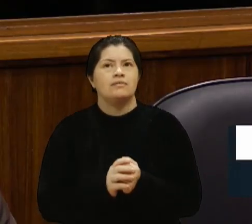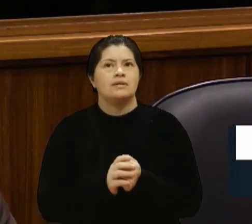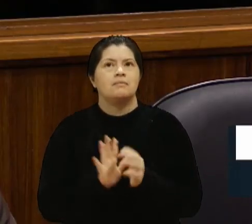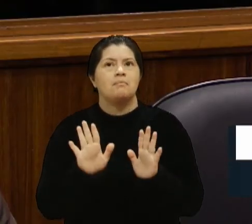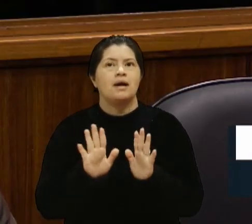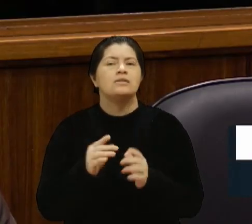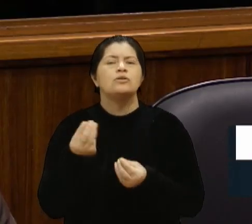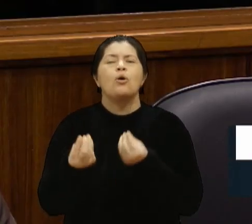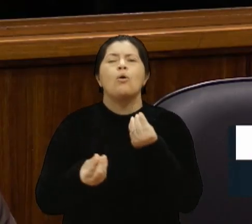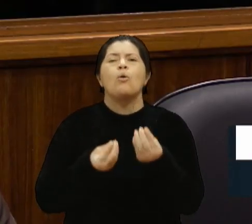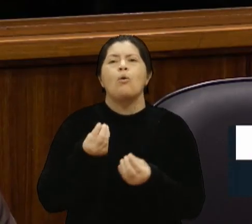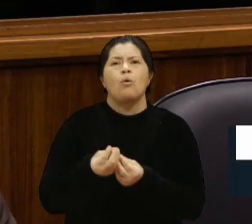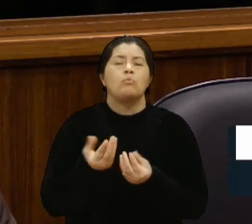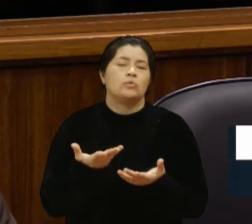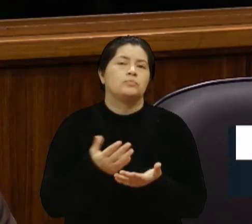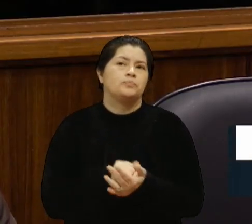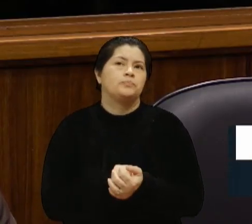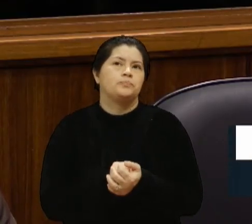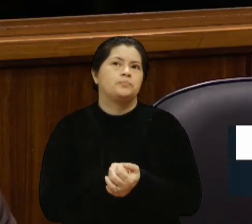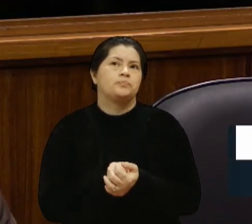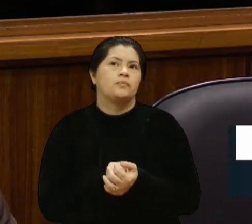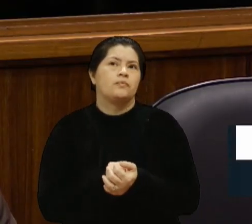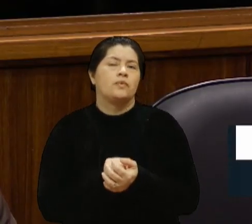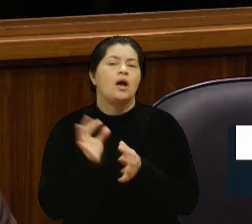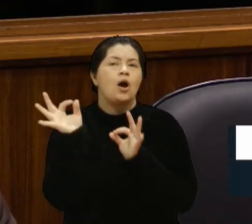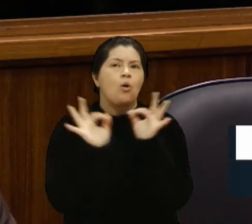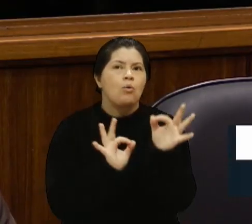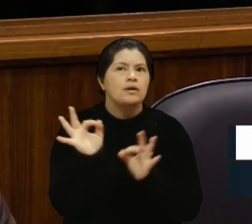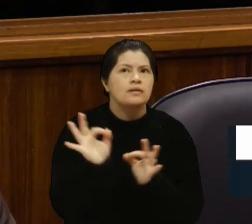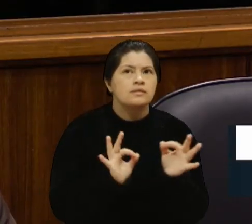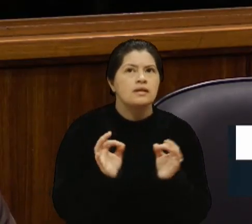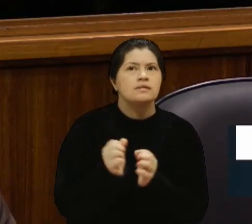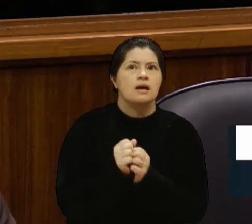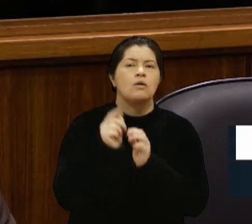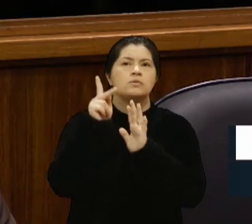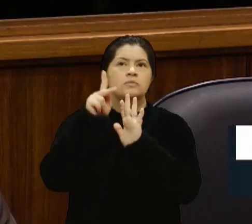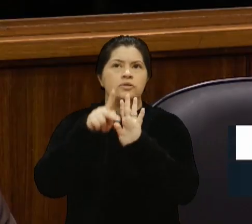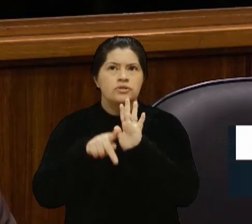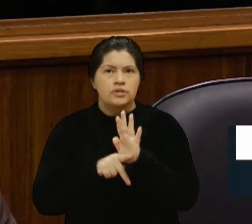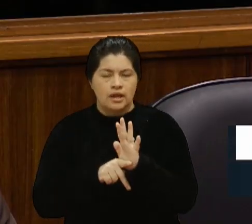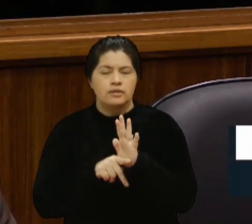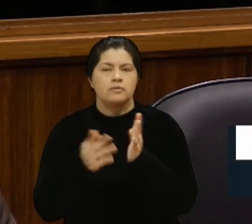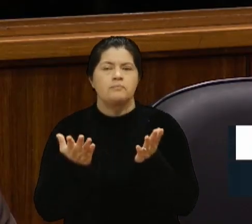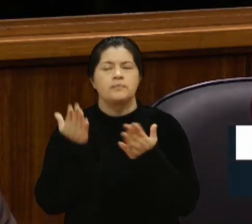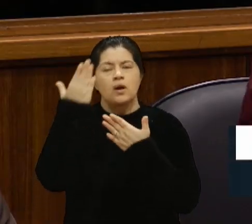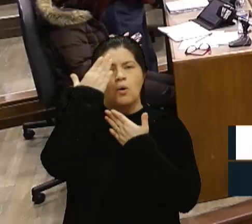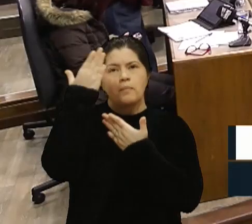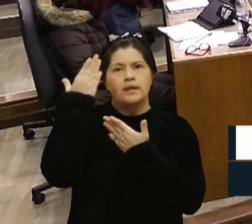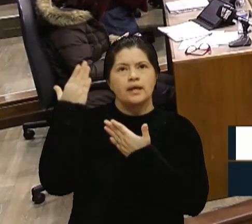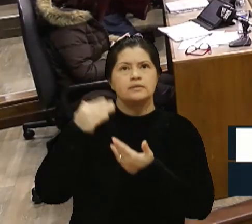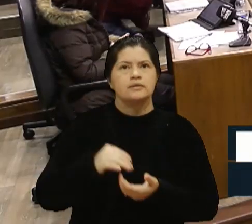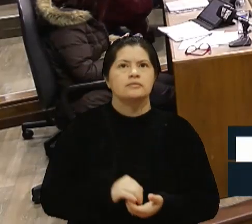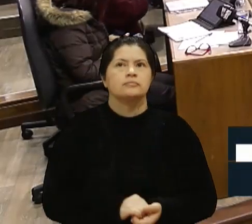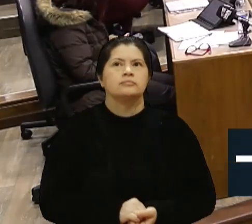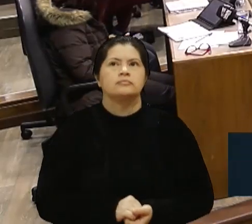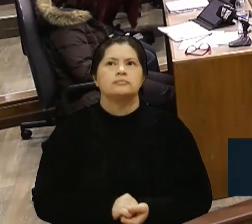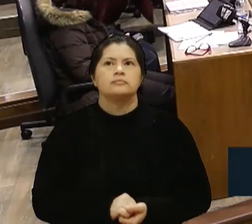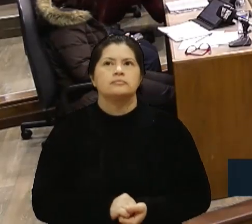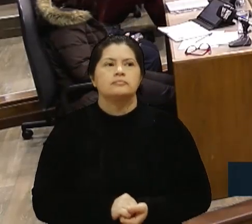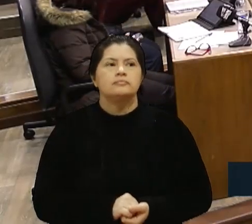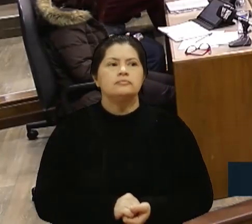que está, então, as organizações, como é que estão os programas em relação a isso. Muito obrigada.